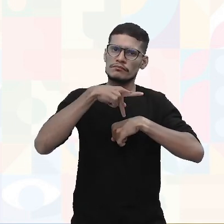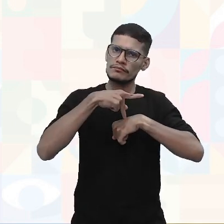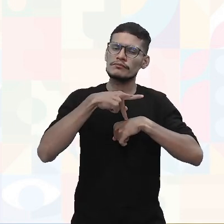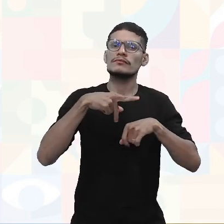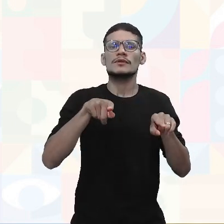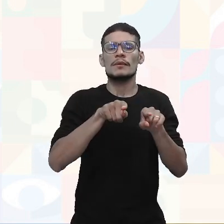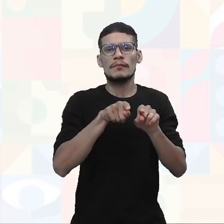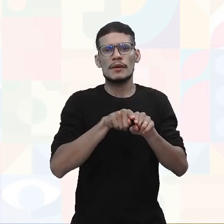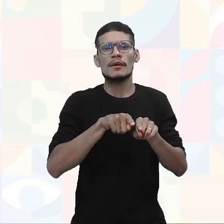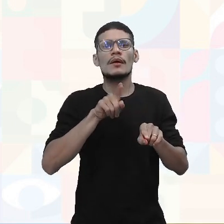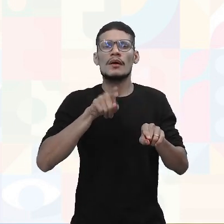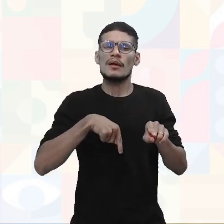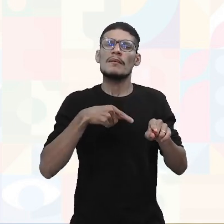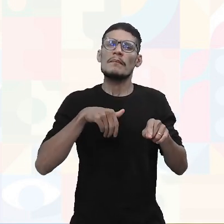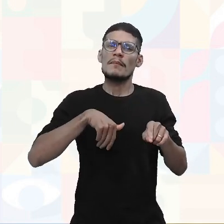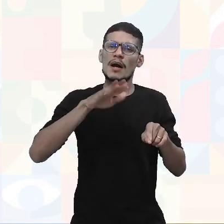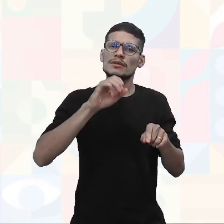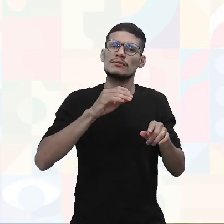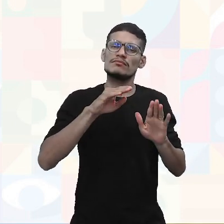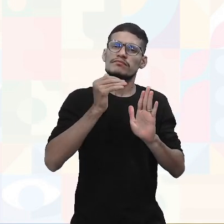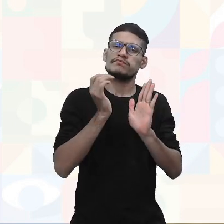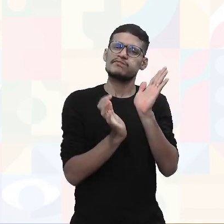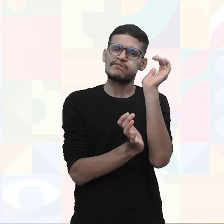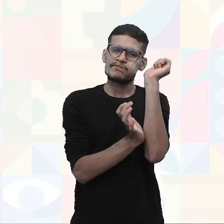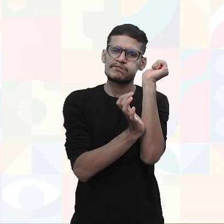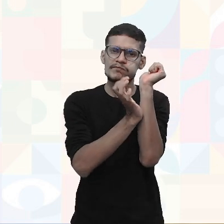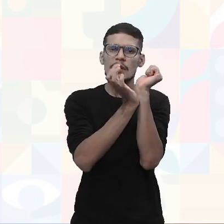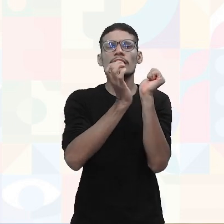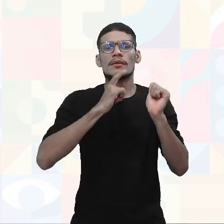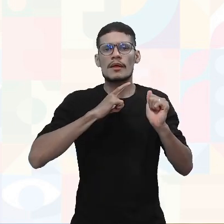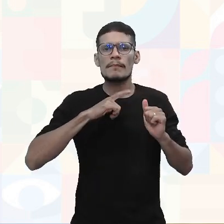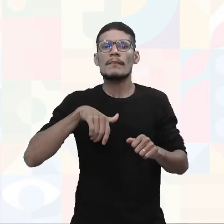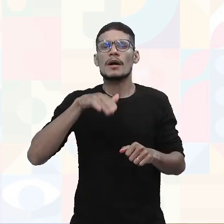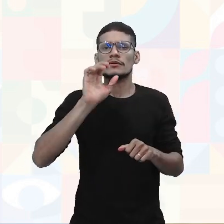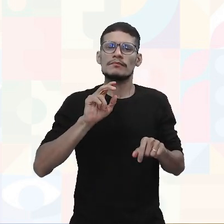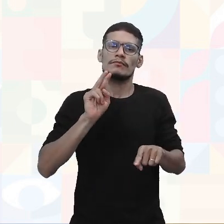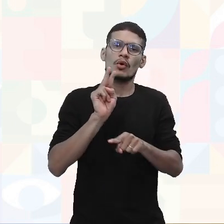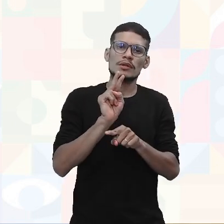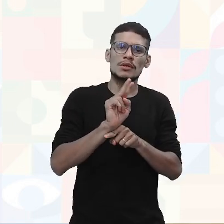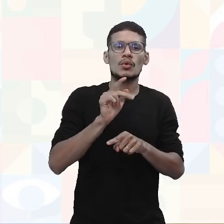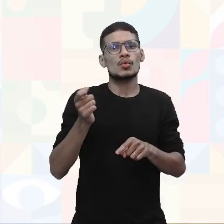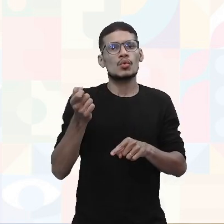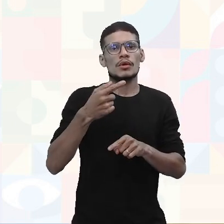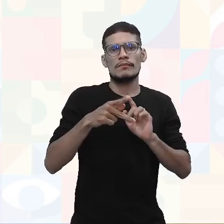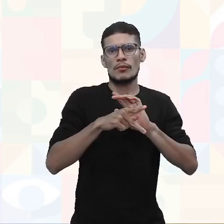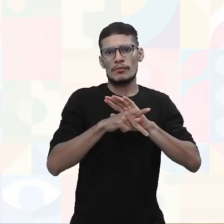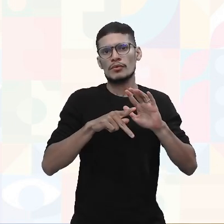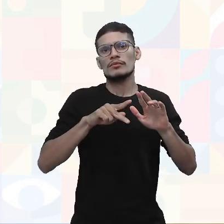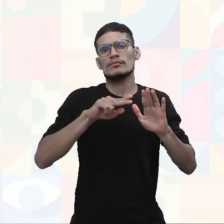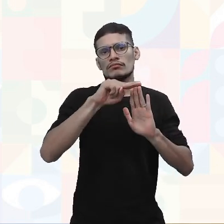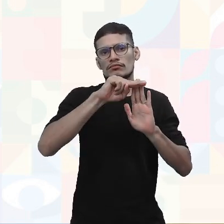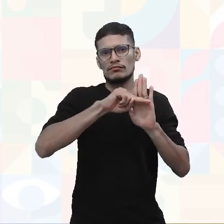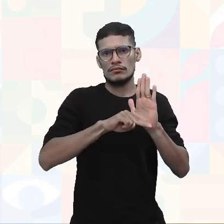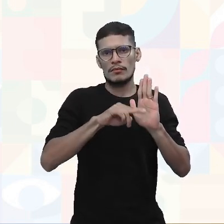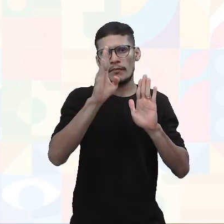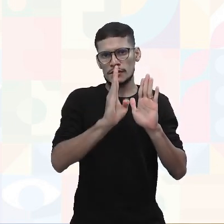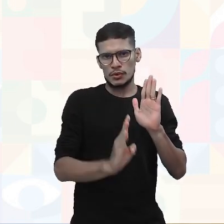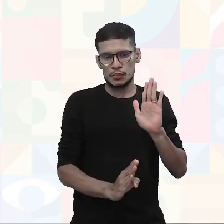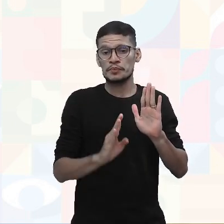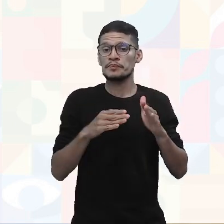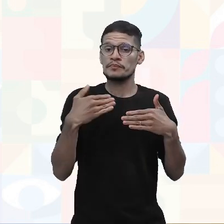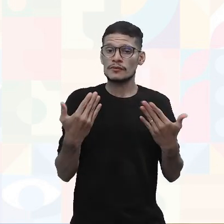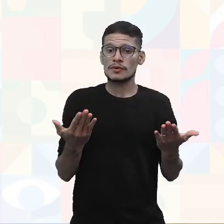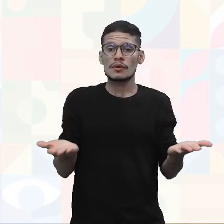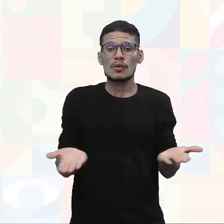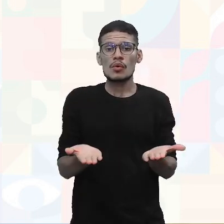restritivas, exigindo até mais medidas de proteção do que as normas nacionais. E aí a gente vai ver agora